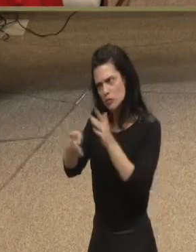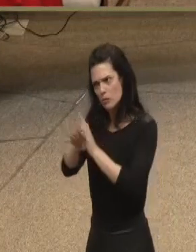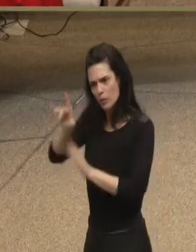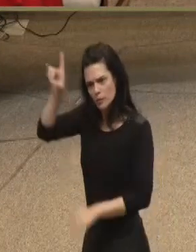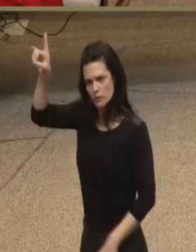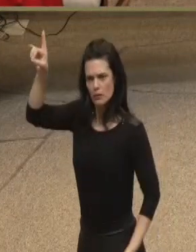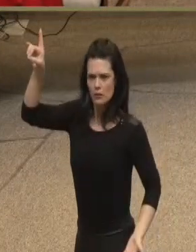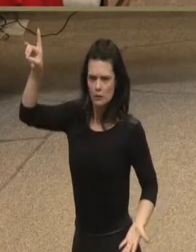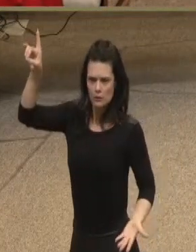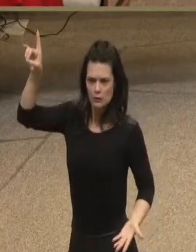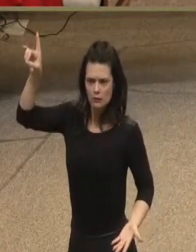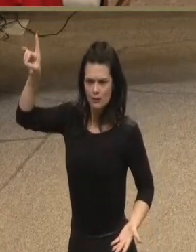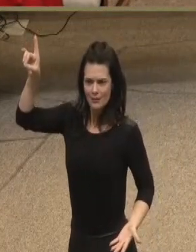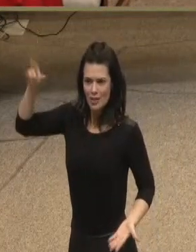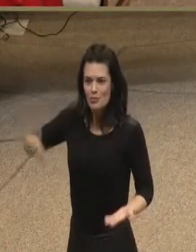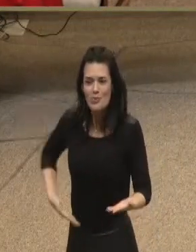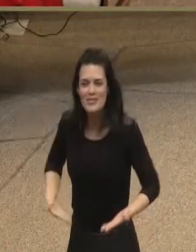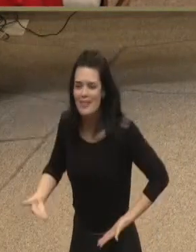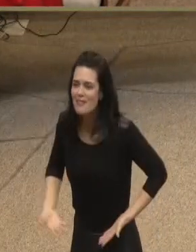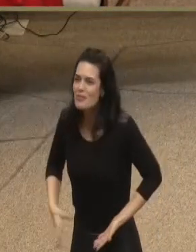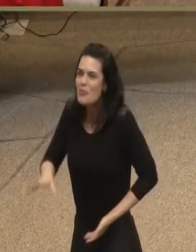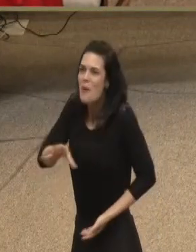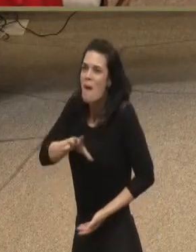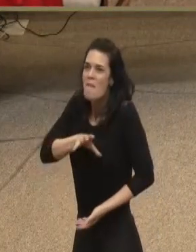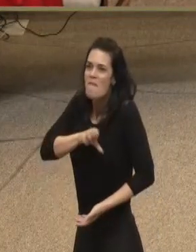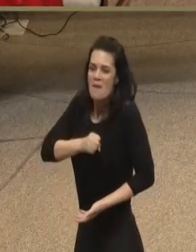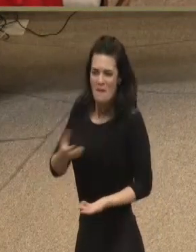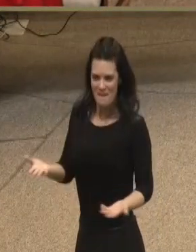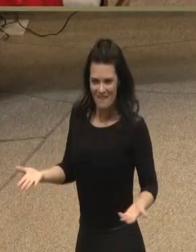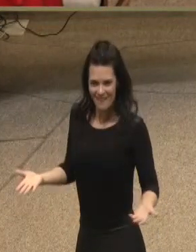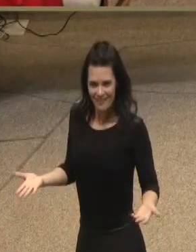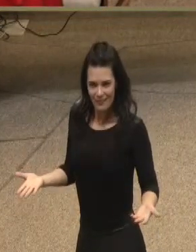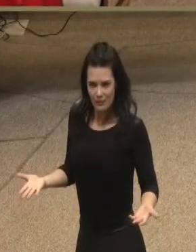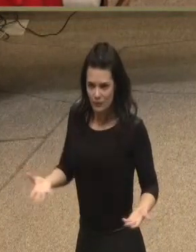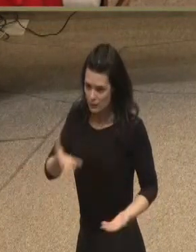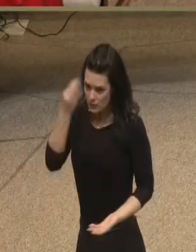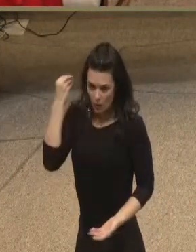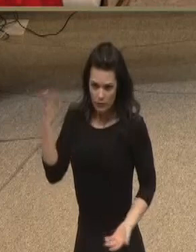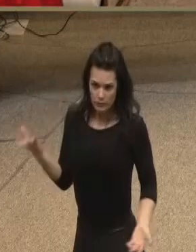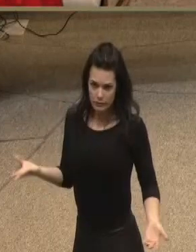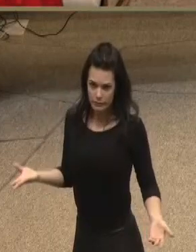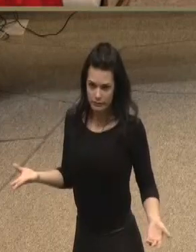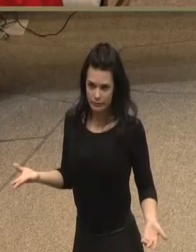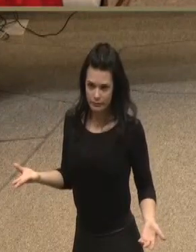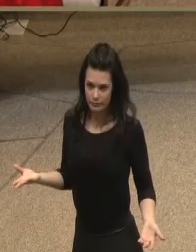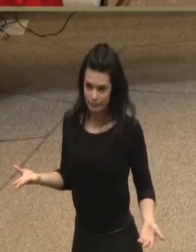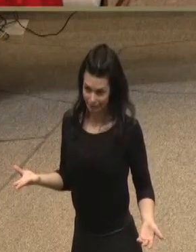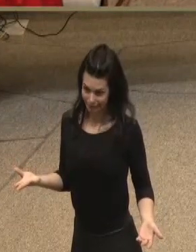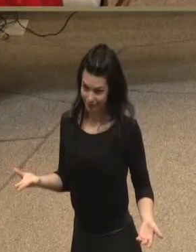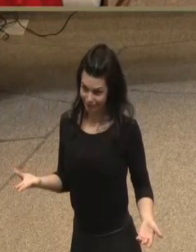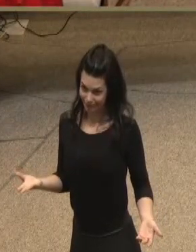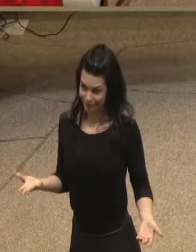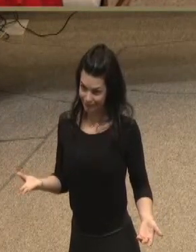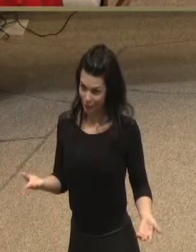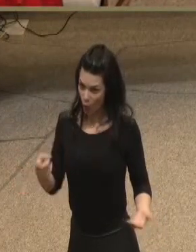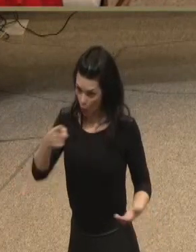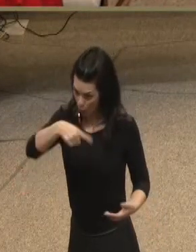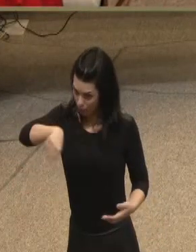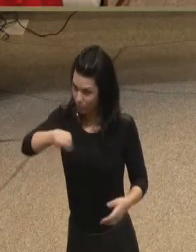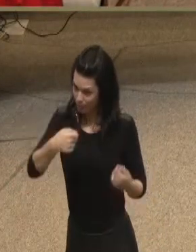salvos. Esse perigo acontecia naquele tempo, esse perigo continua acontecendo hoje.